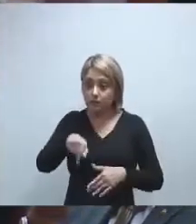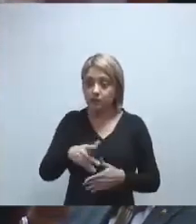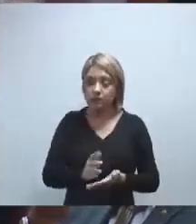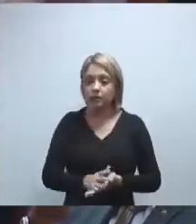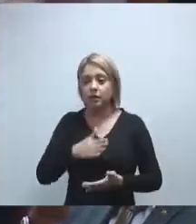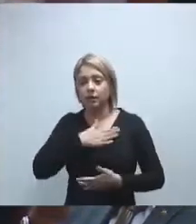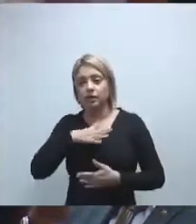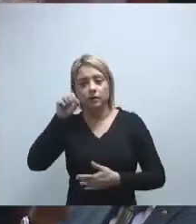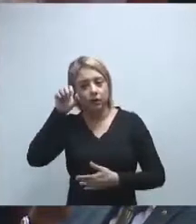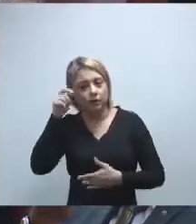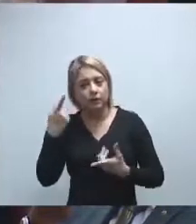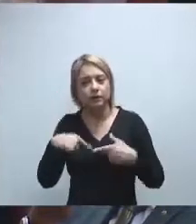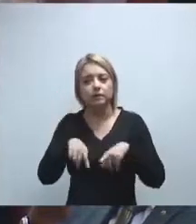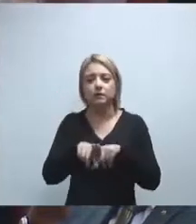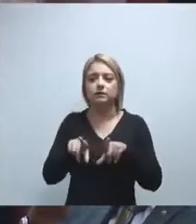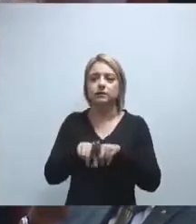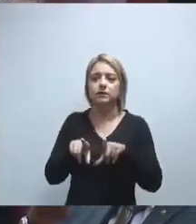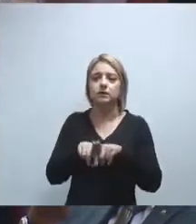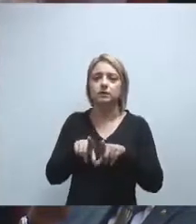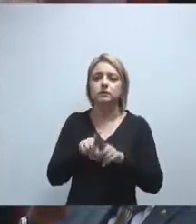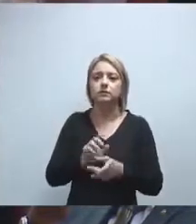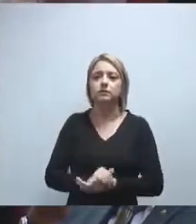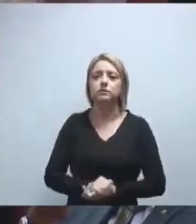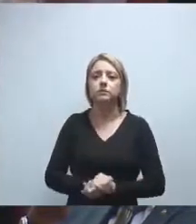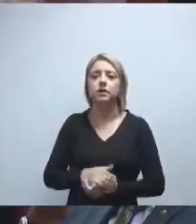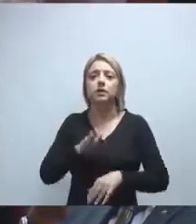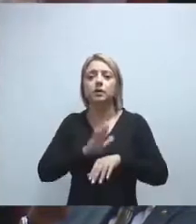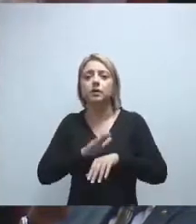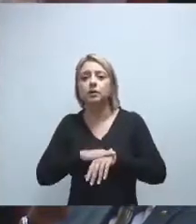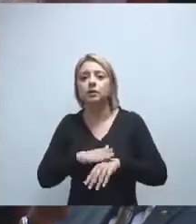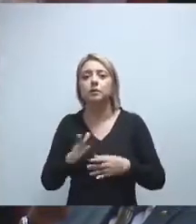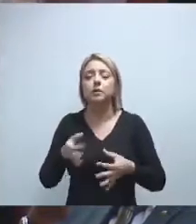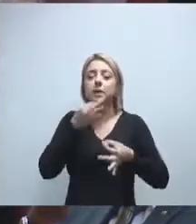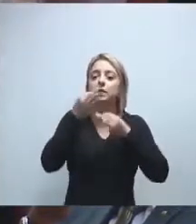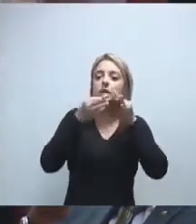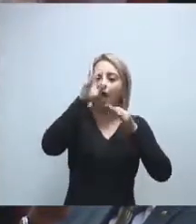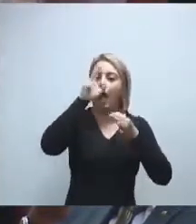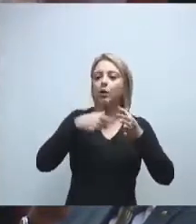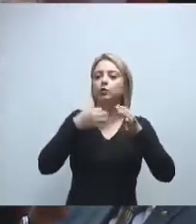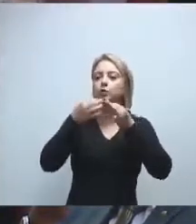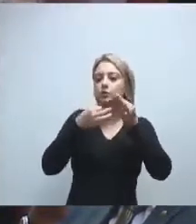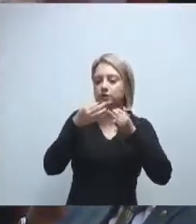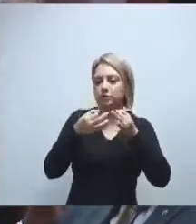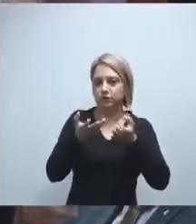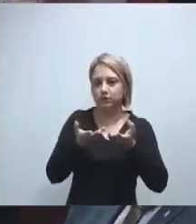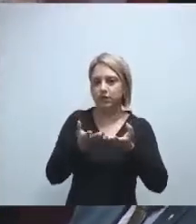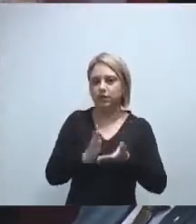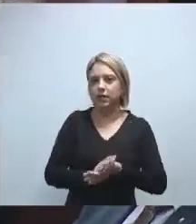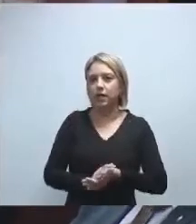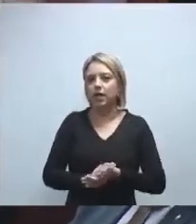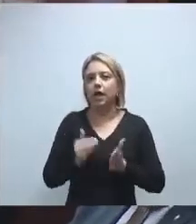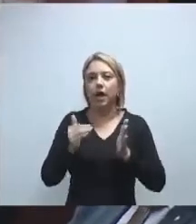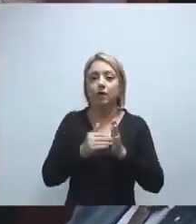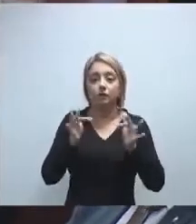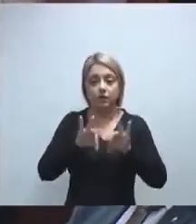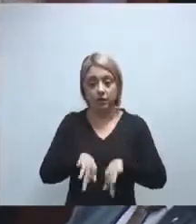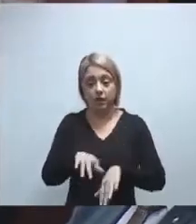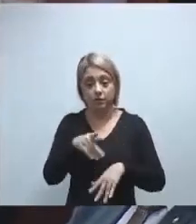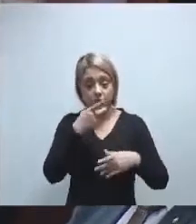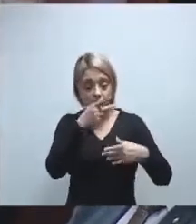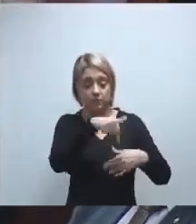gostaria de ouvi los também sobre o momento de auto crítica eu acho que o doutor fiori ao final de sua fala